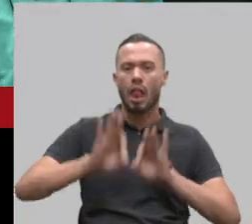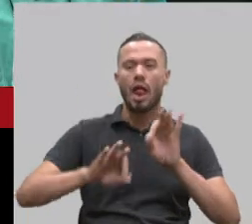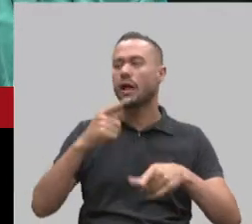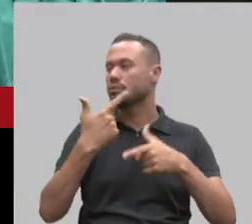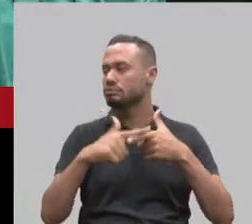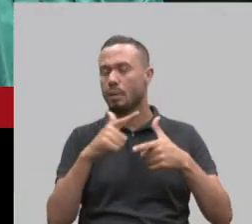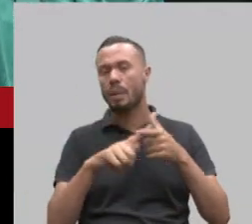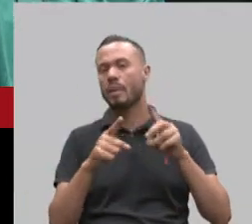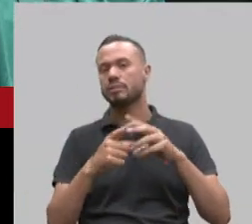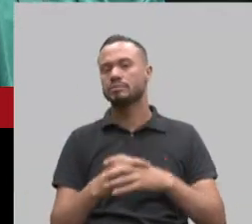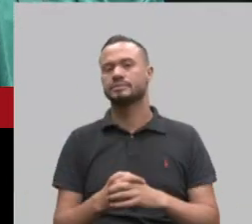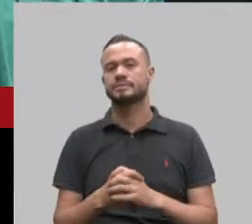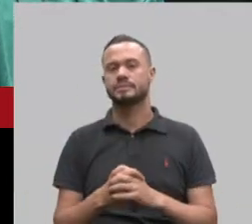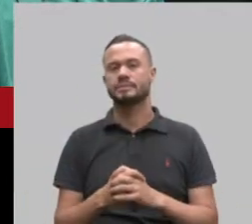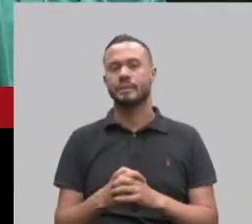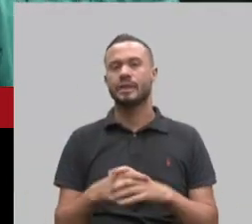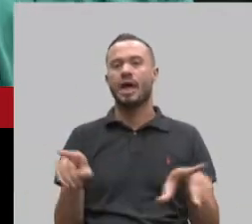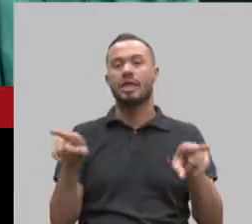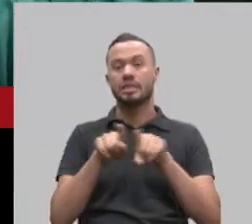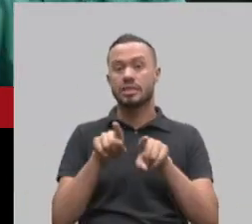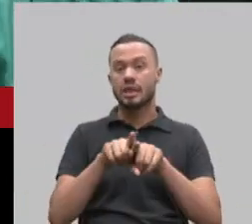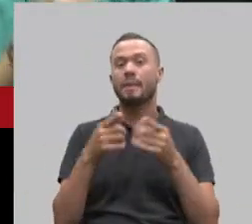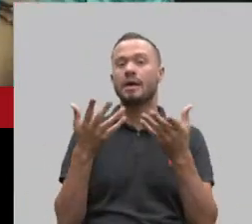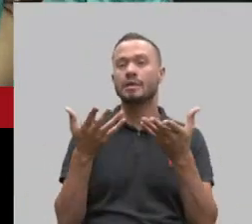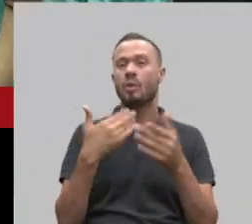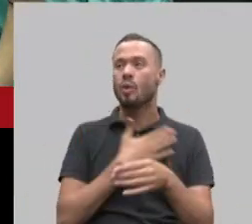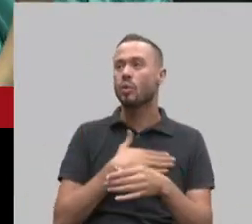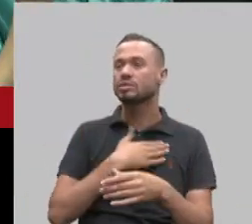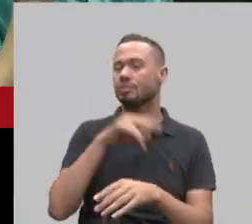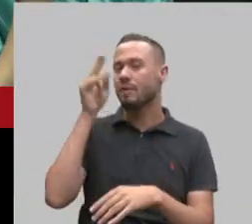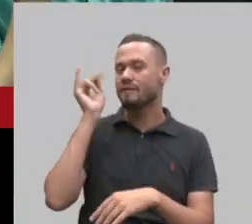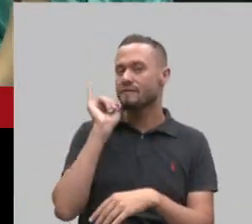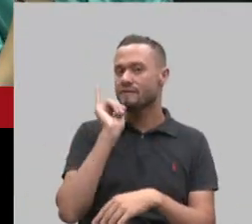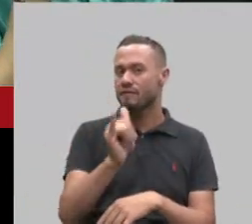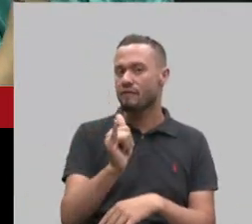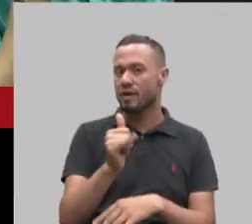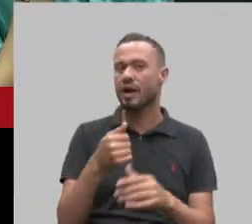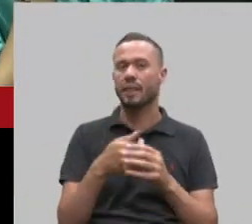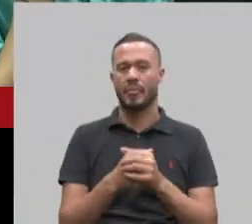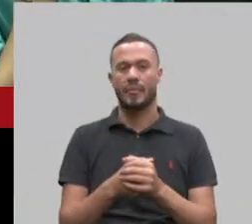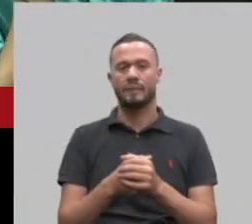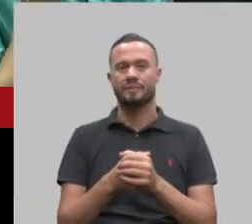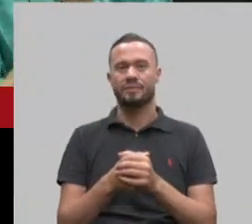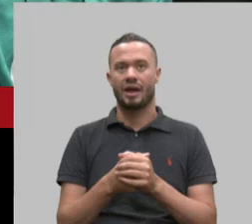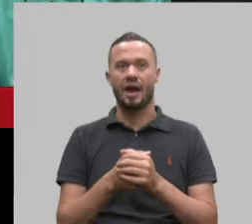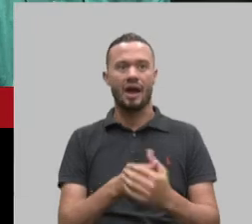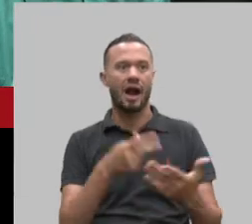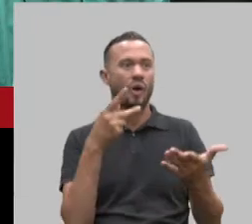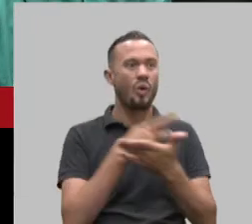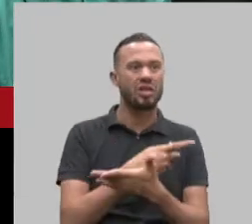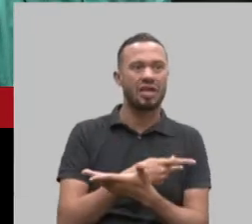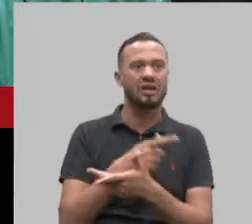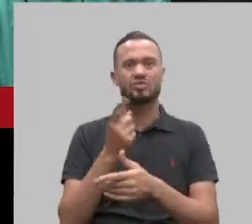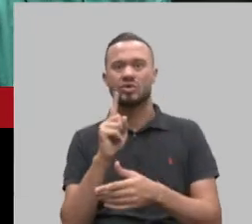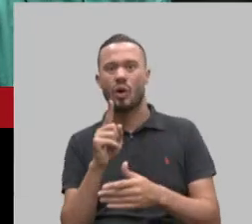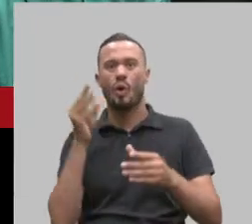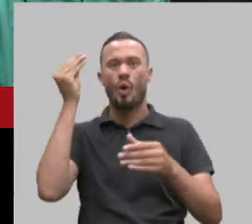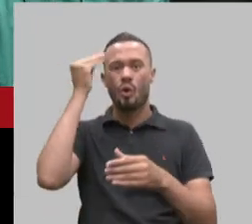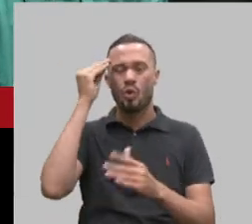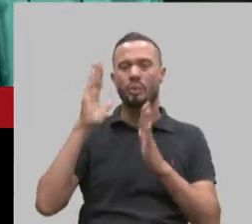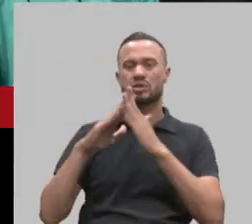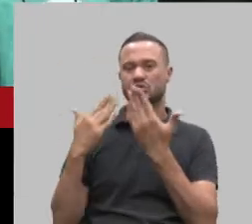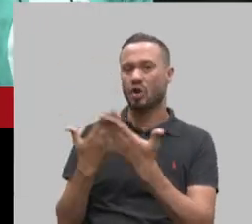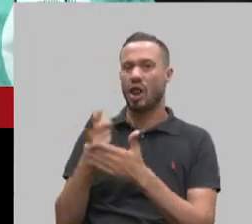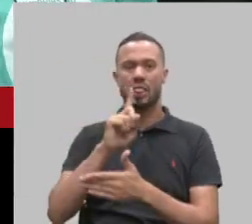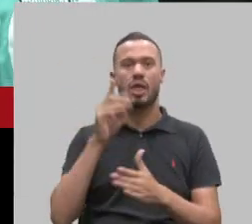outra coisa eu gostar que eu gostaria de lembrar para vocês é que se eh não tá acontecendo não é culpa da escola que não pediu para fiscalização É culpa do